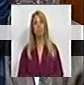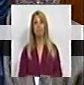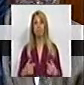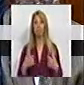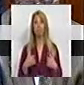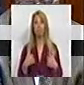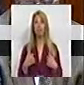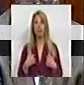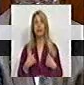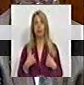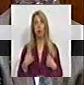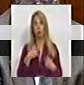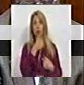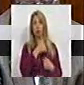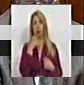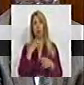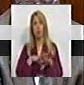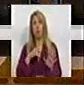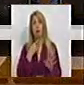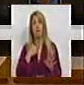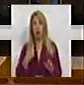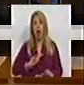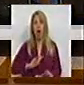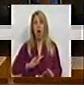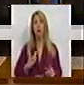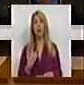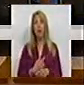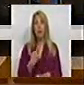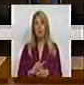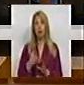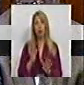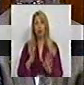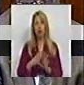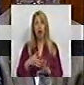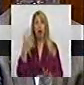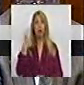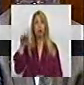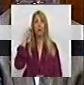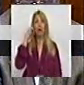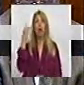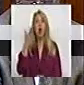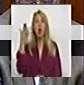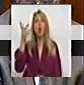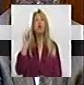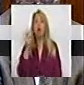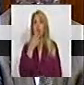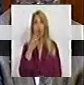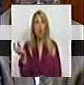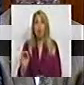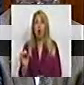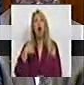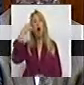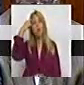E eu que sofro dessa dependência, apesar de há 11 anos não pegar num cigarro, sei que é uma dependência que tenho para a